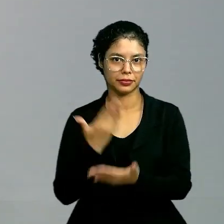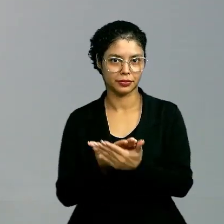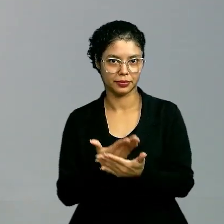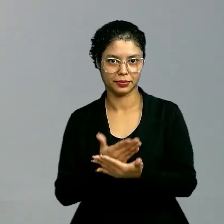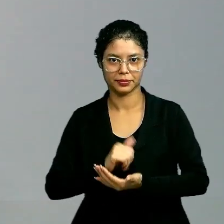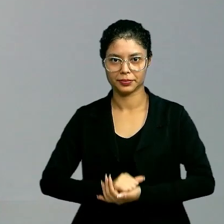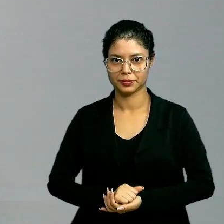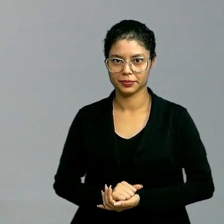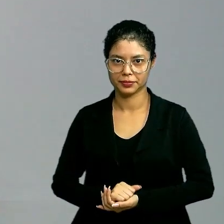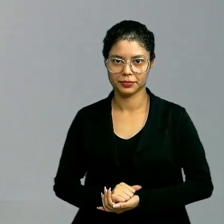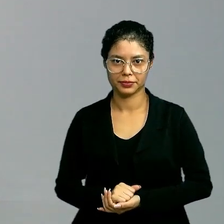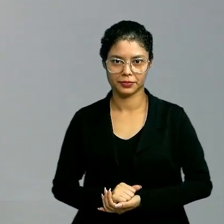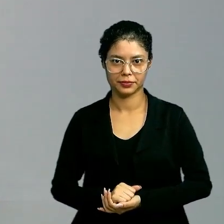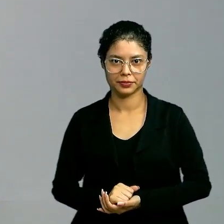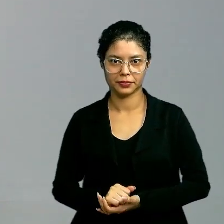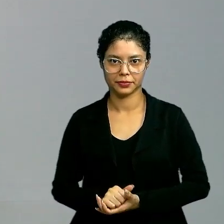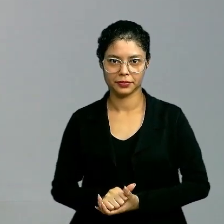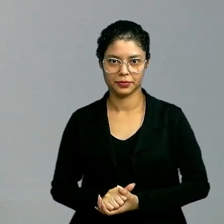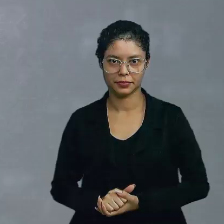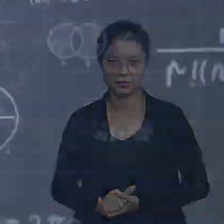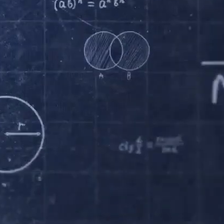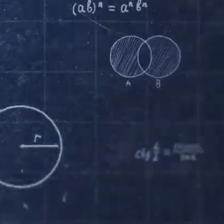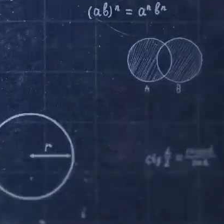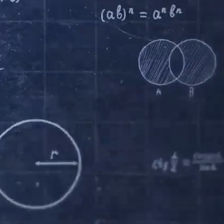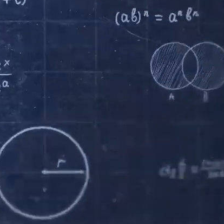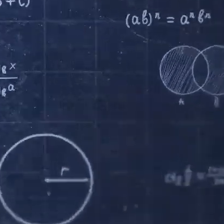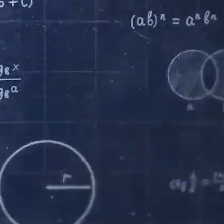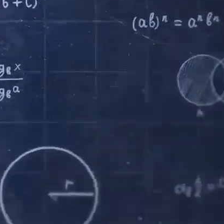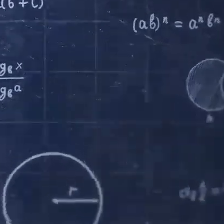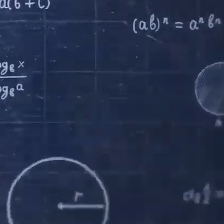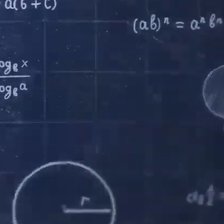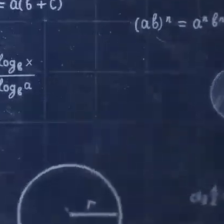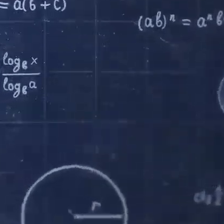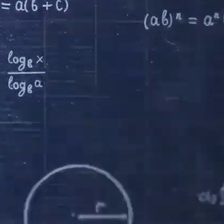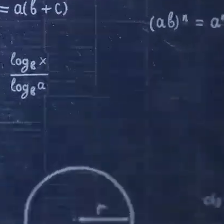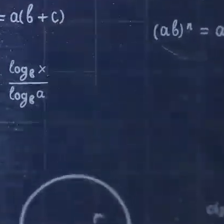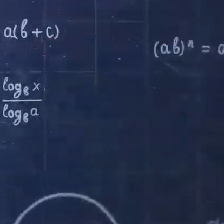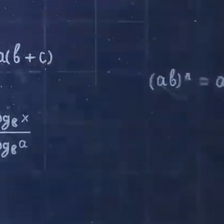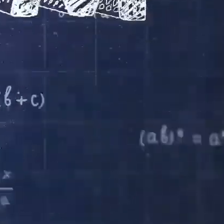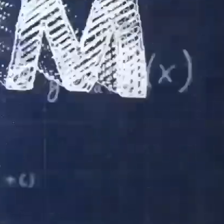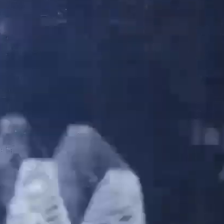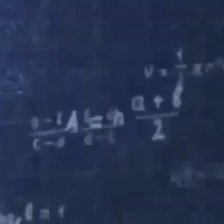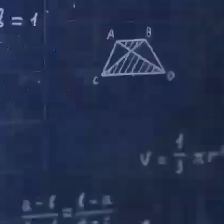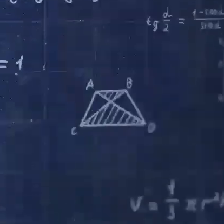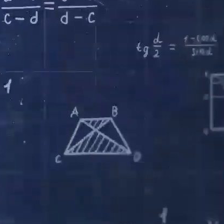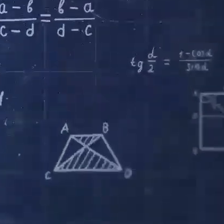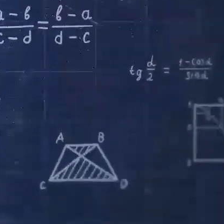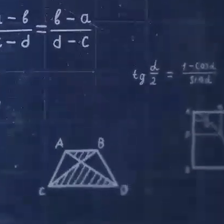a próxima aula.